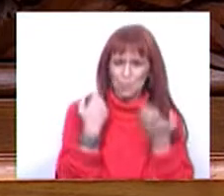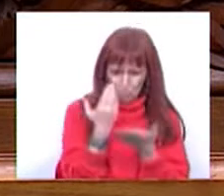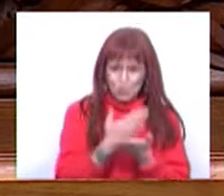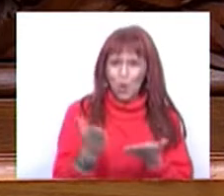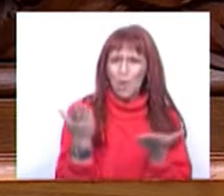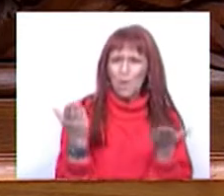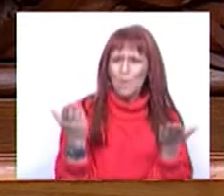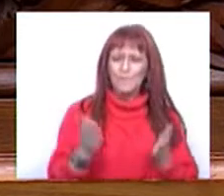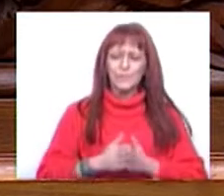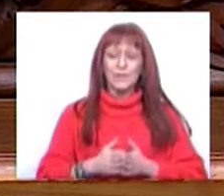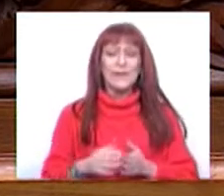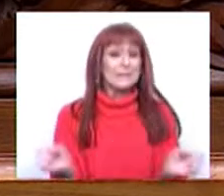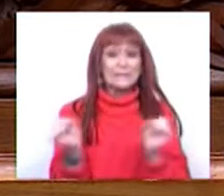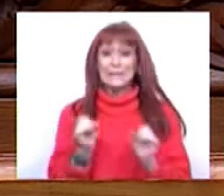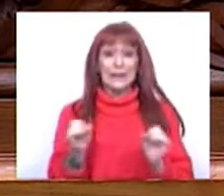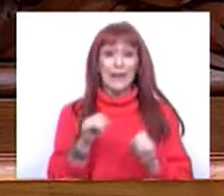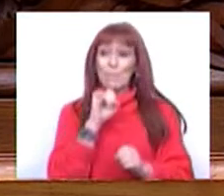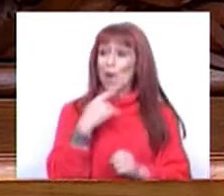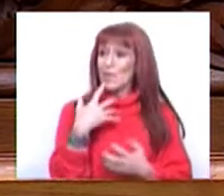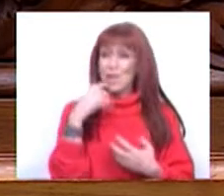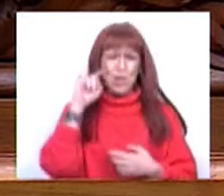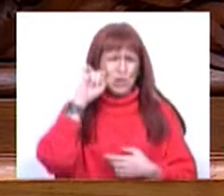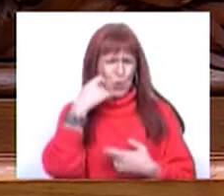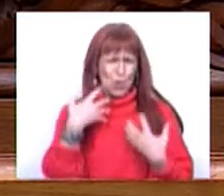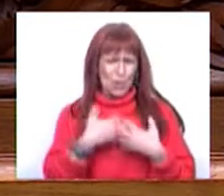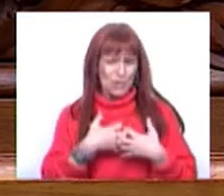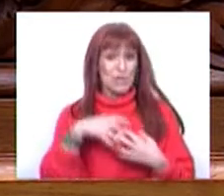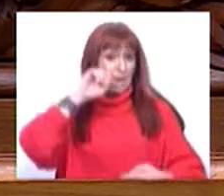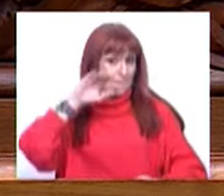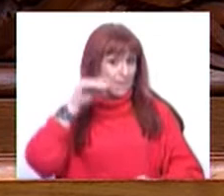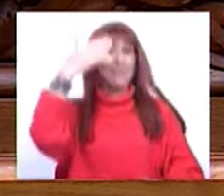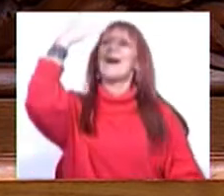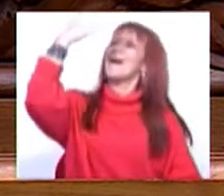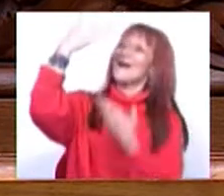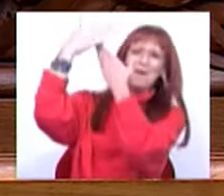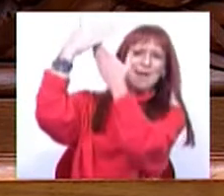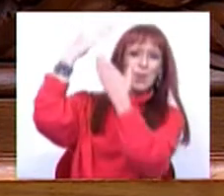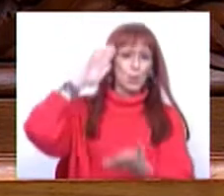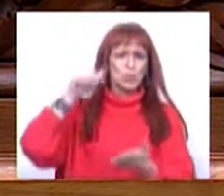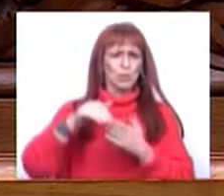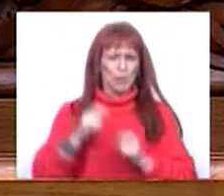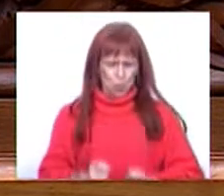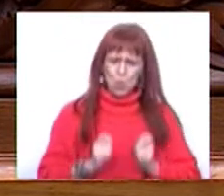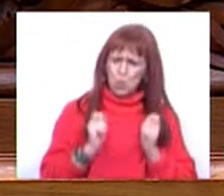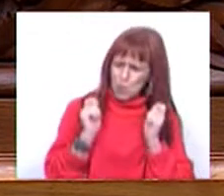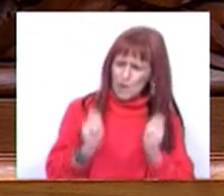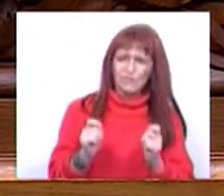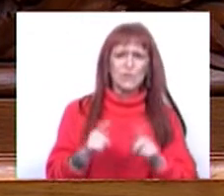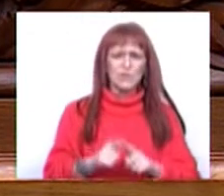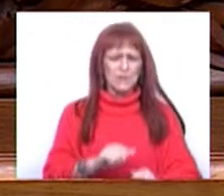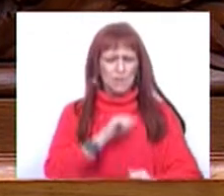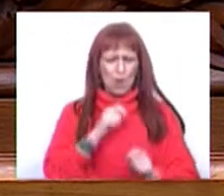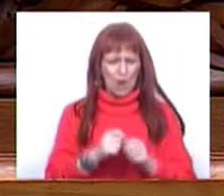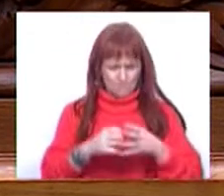enfrentamos. Ninguém pode duvidar que este primeiro lugar é o resultado do investimento